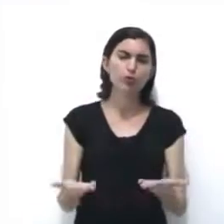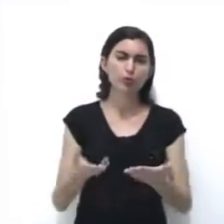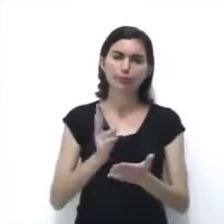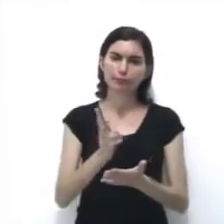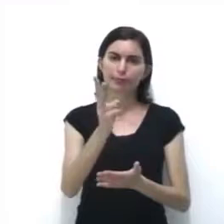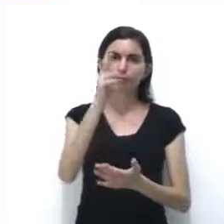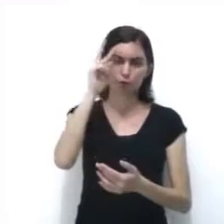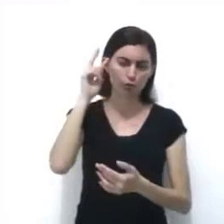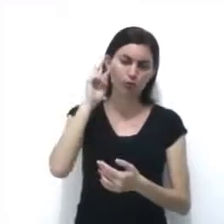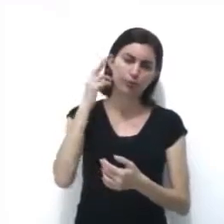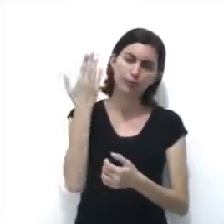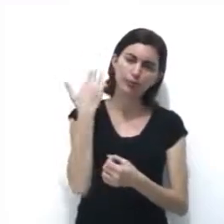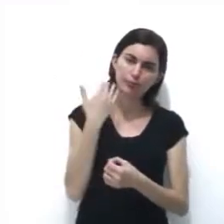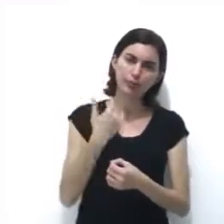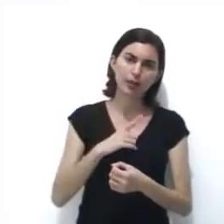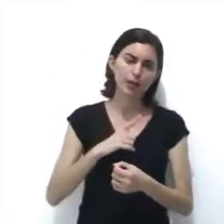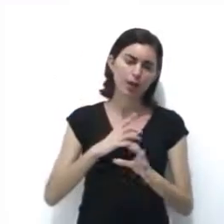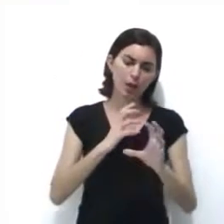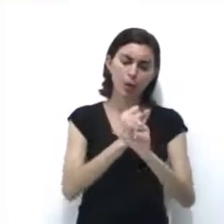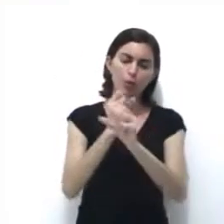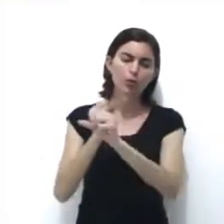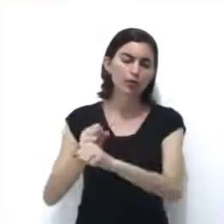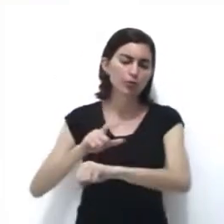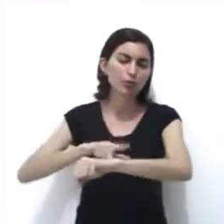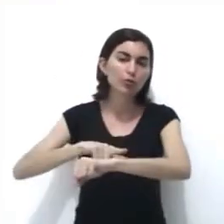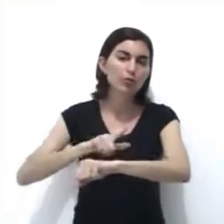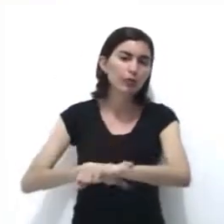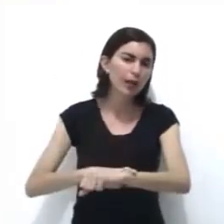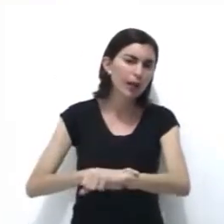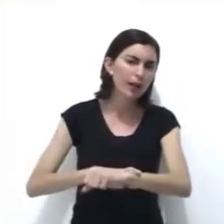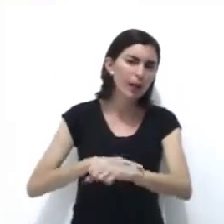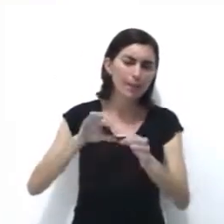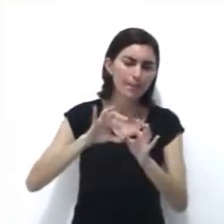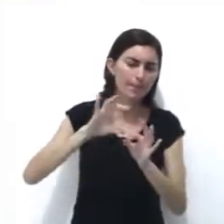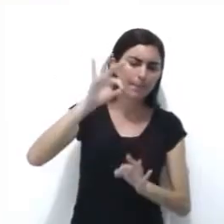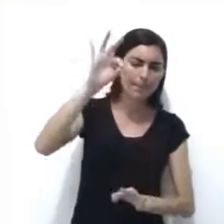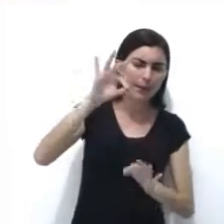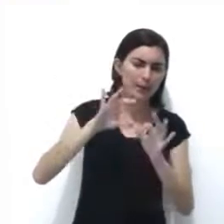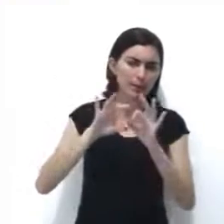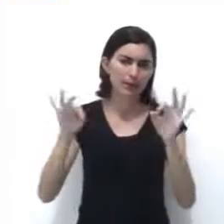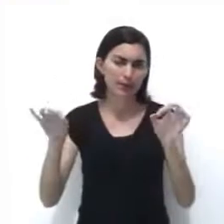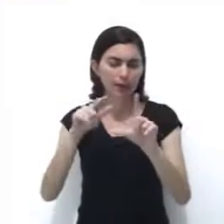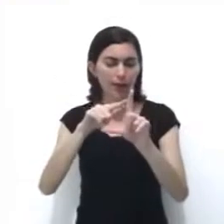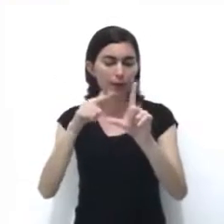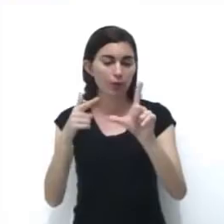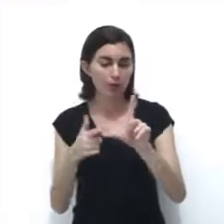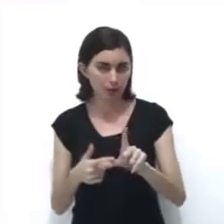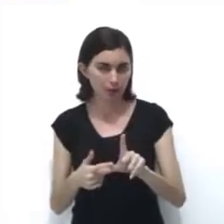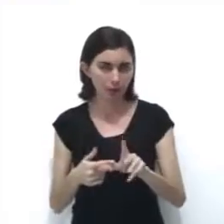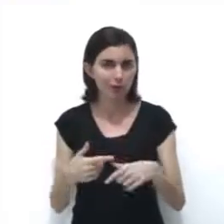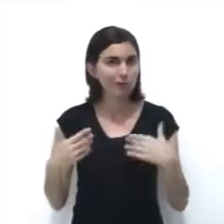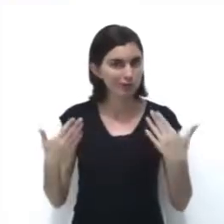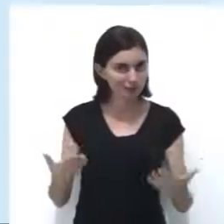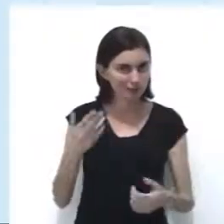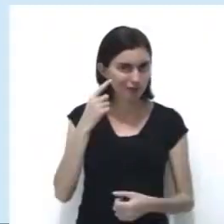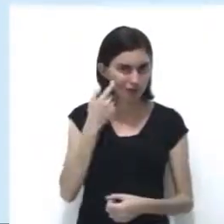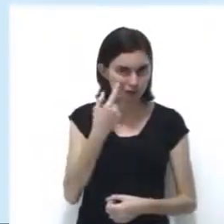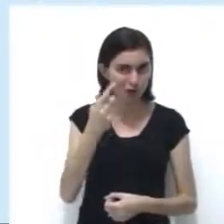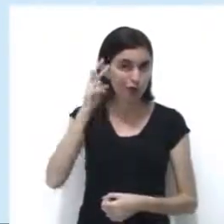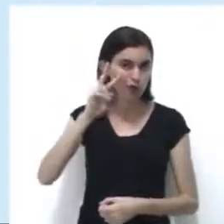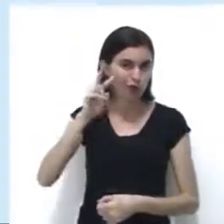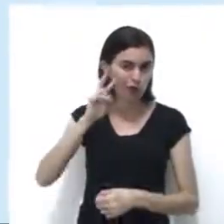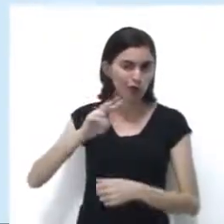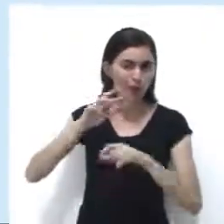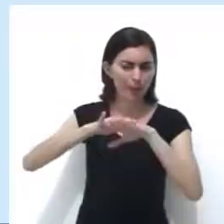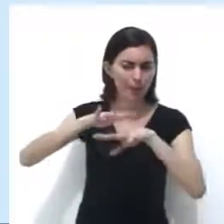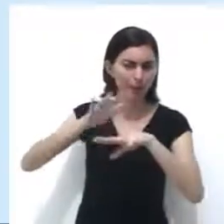dias de hoje. Por exemplo, a contagem do tempo e a medida dos ângulos. E aí, galera, olha só, a história da